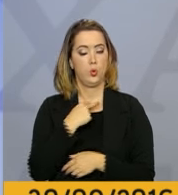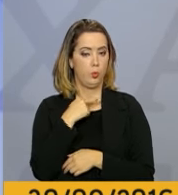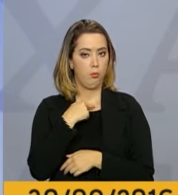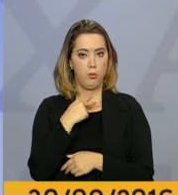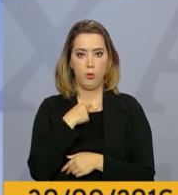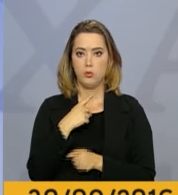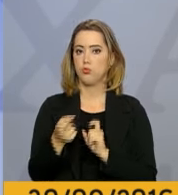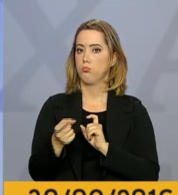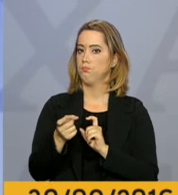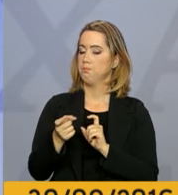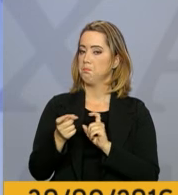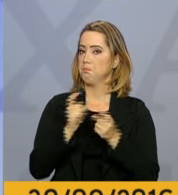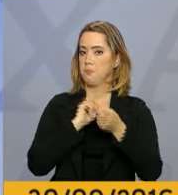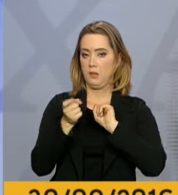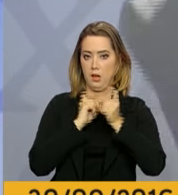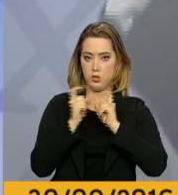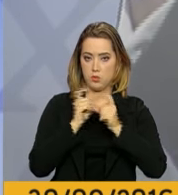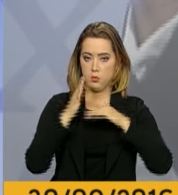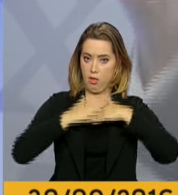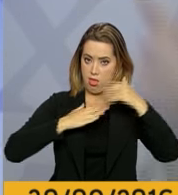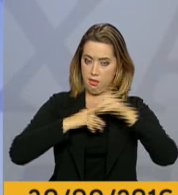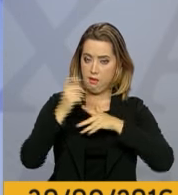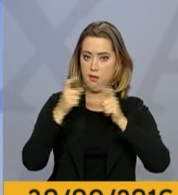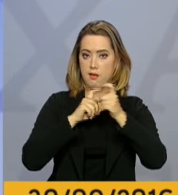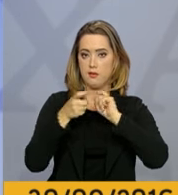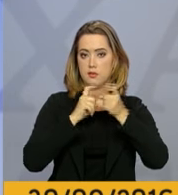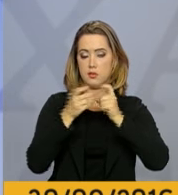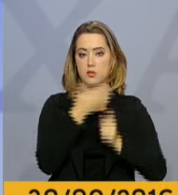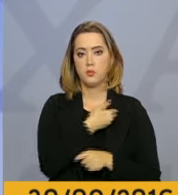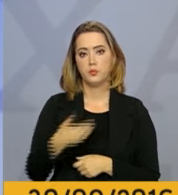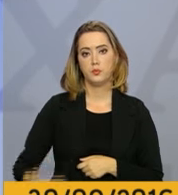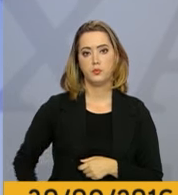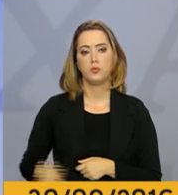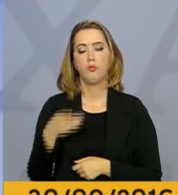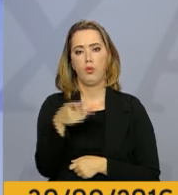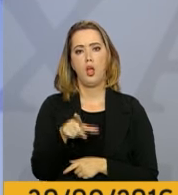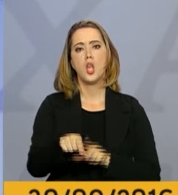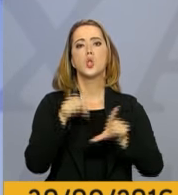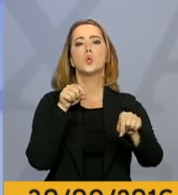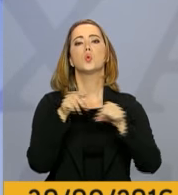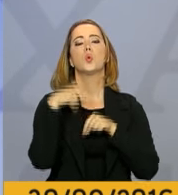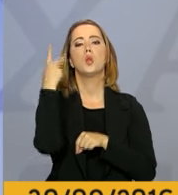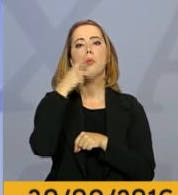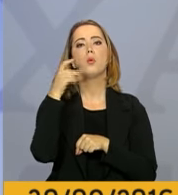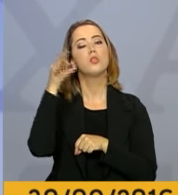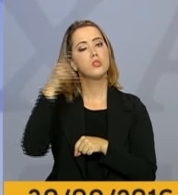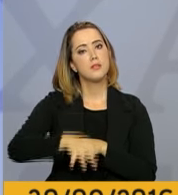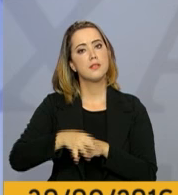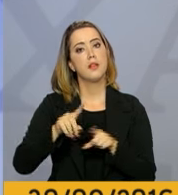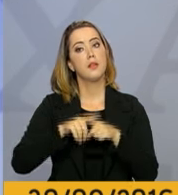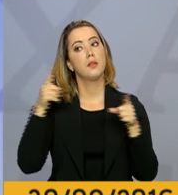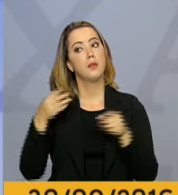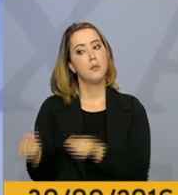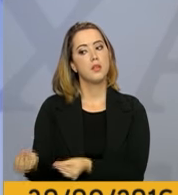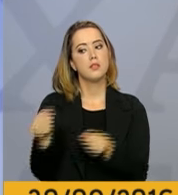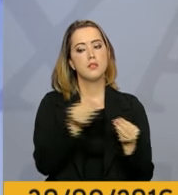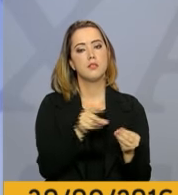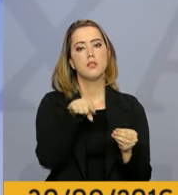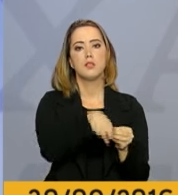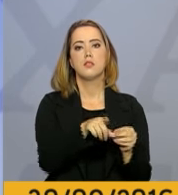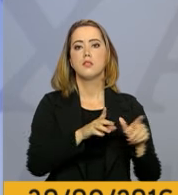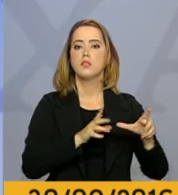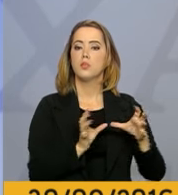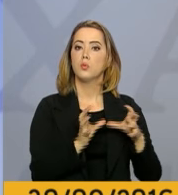crítica à tese de que só indicações políticas equivalem. As indicações políticas valem, desde que, trazendo para o nosso corpo